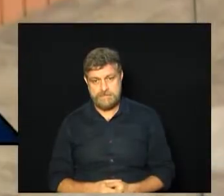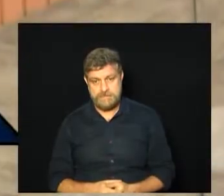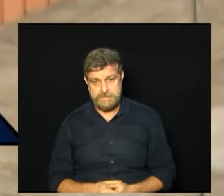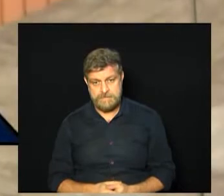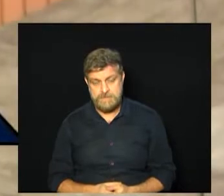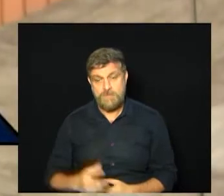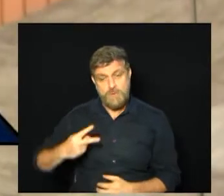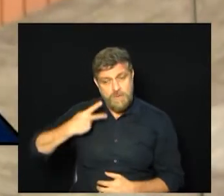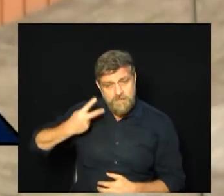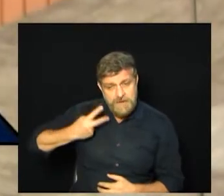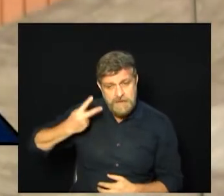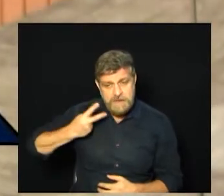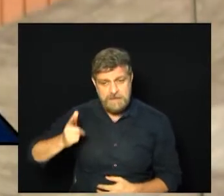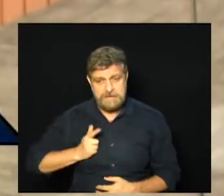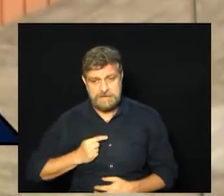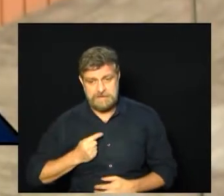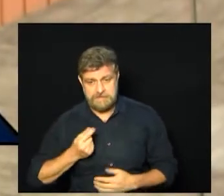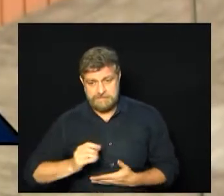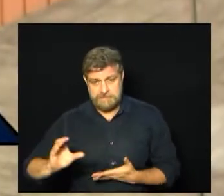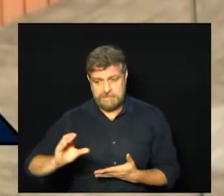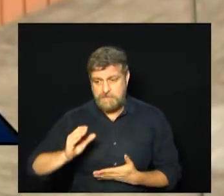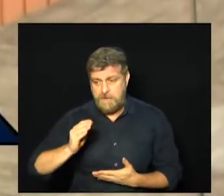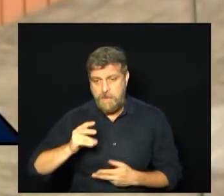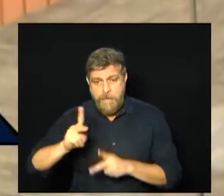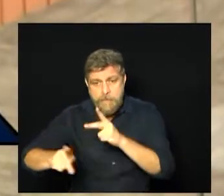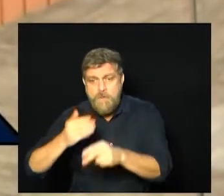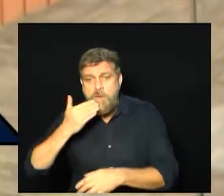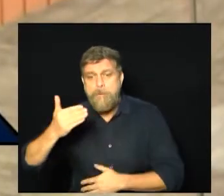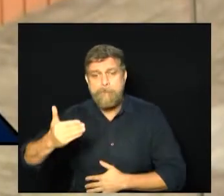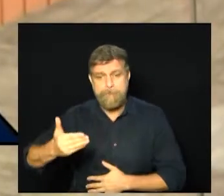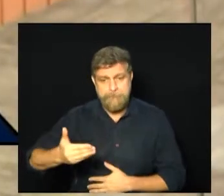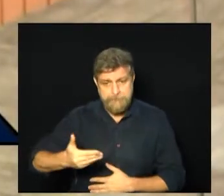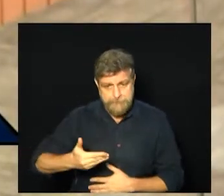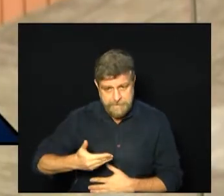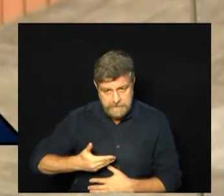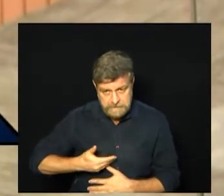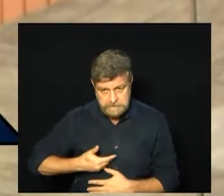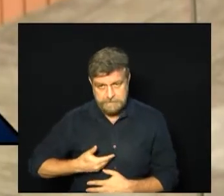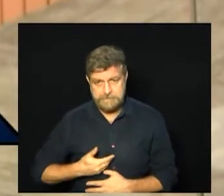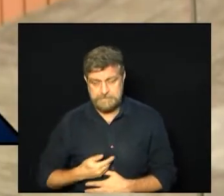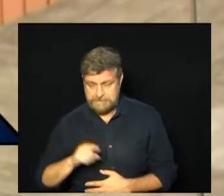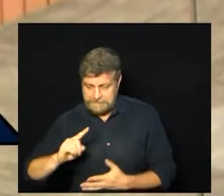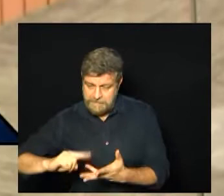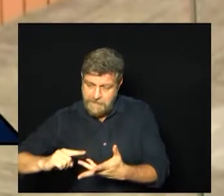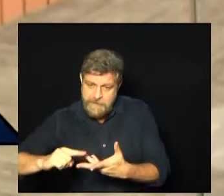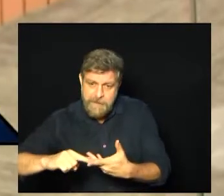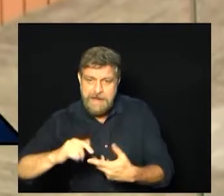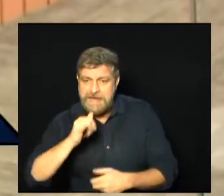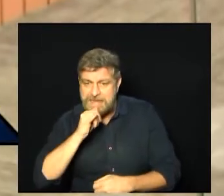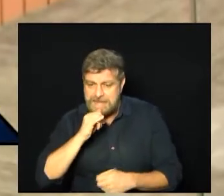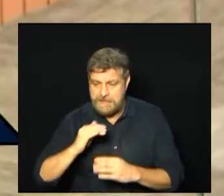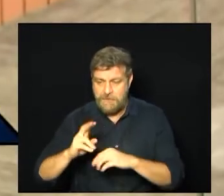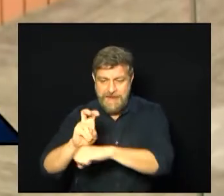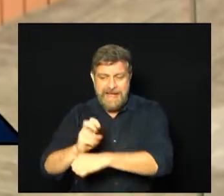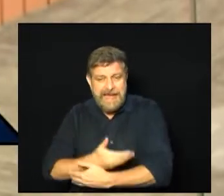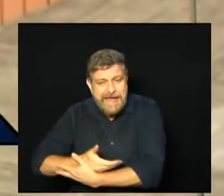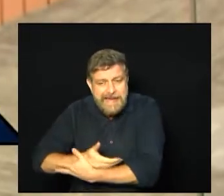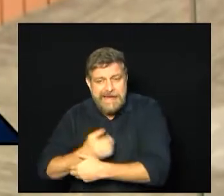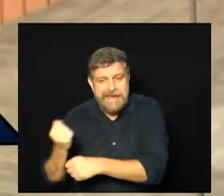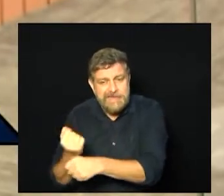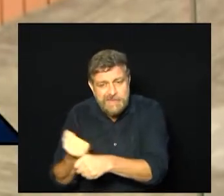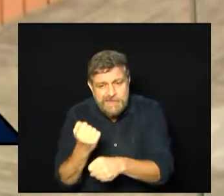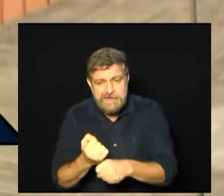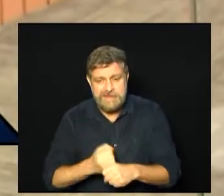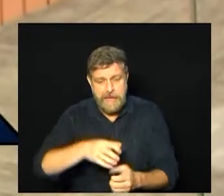Os vereadores, eles recebem solicitações da população para construção de creche, ampliação